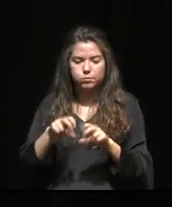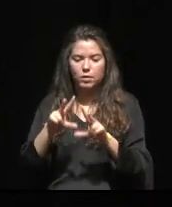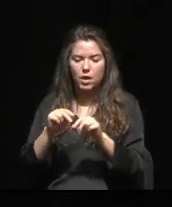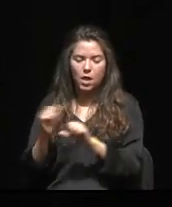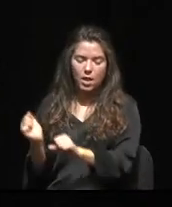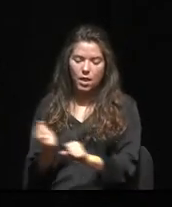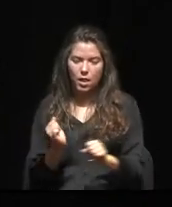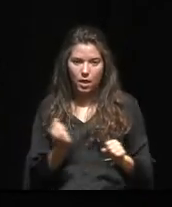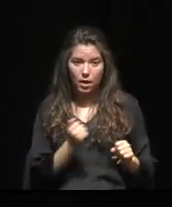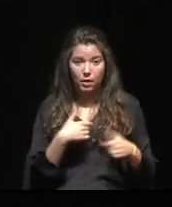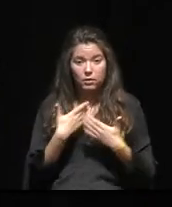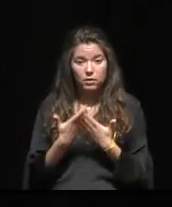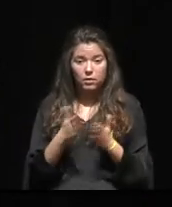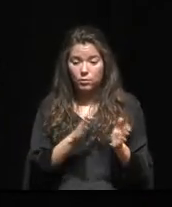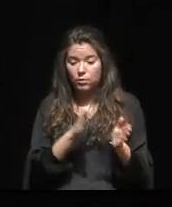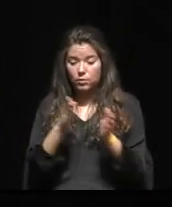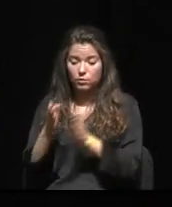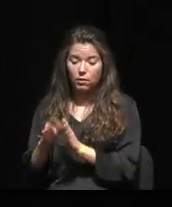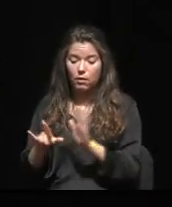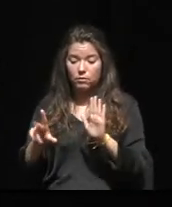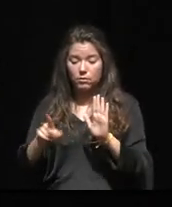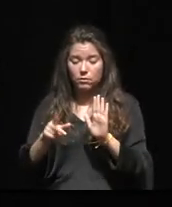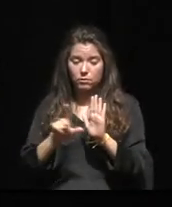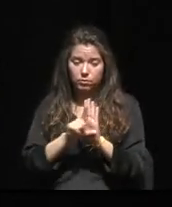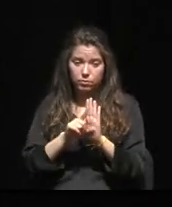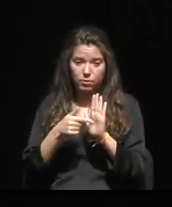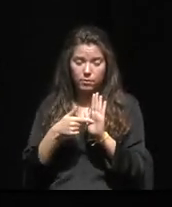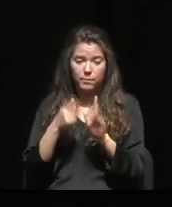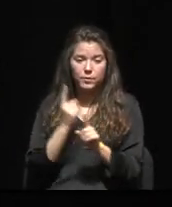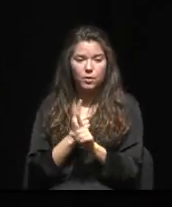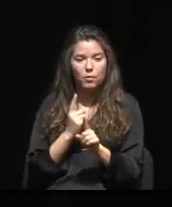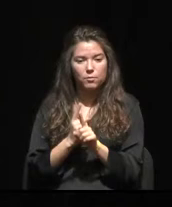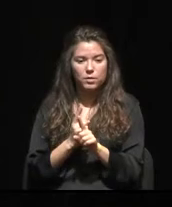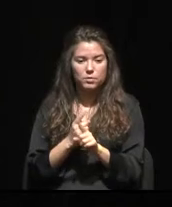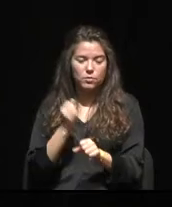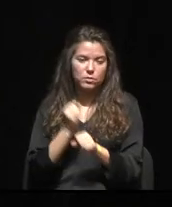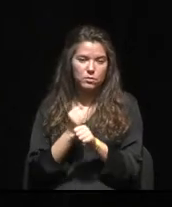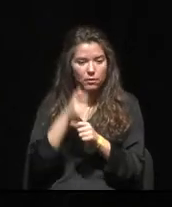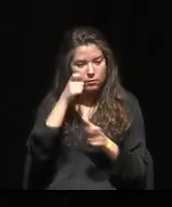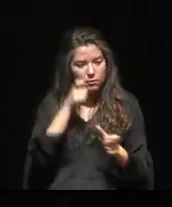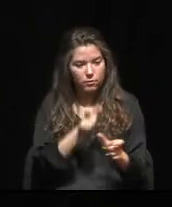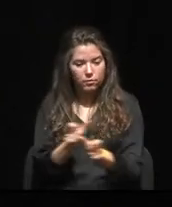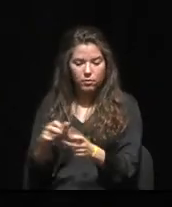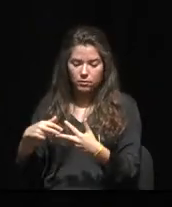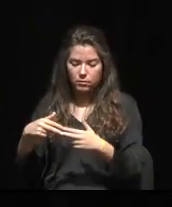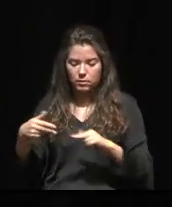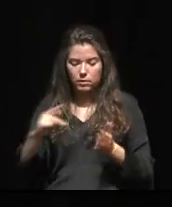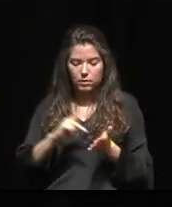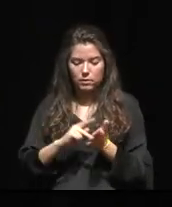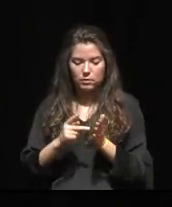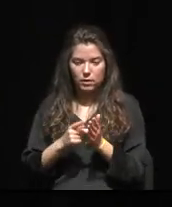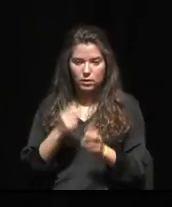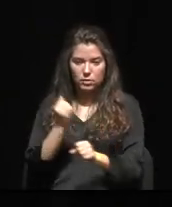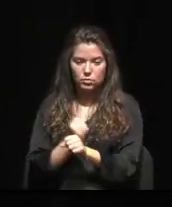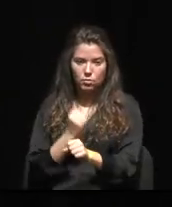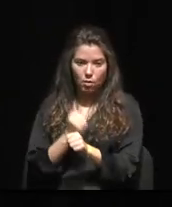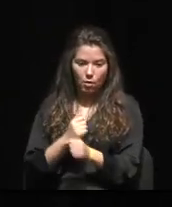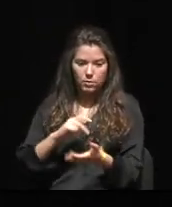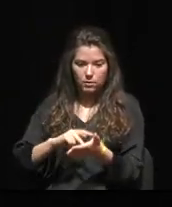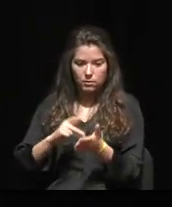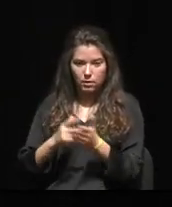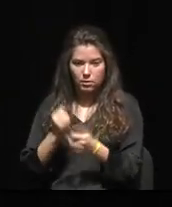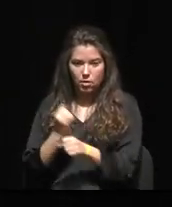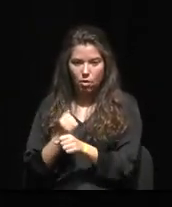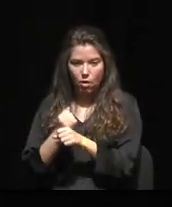Limpeza por outro lado o mesmo normativo legal preveu a extinção das carreiras fiscal Municipal fiscal técnico de obras fiscal técnico de obras